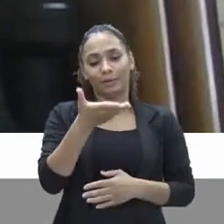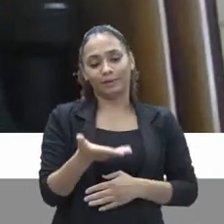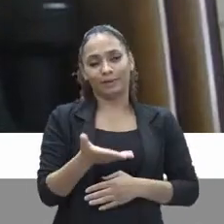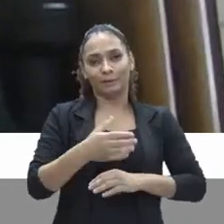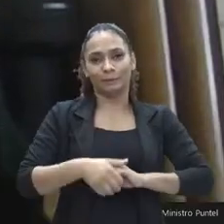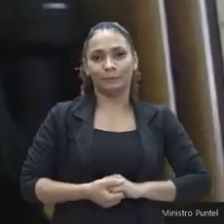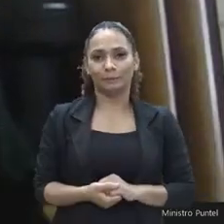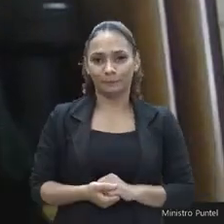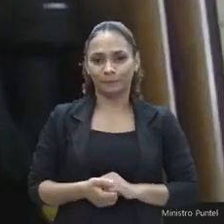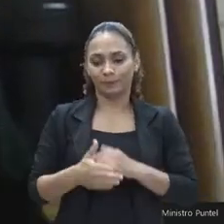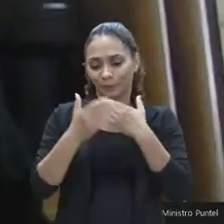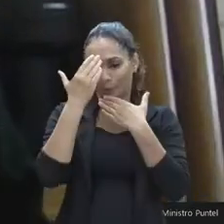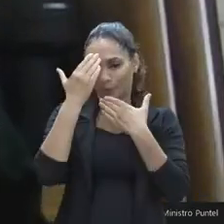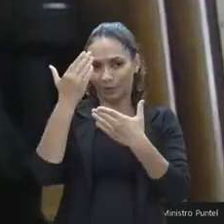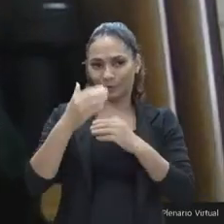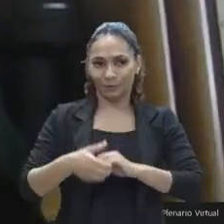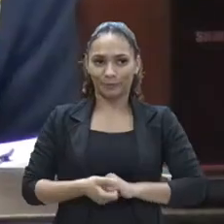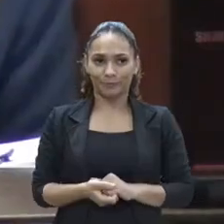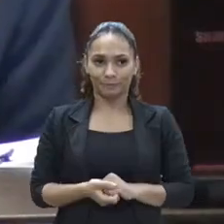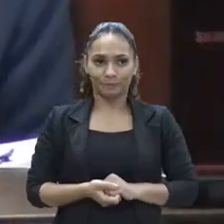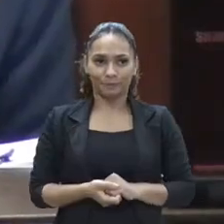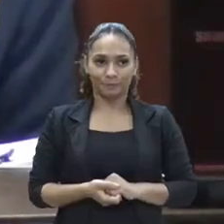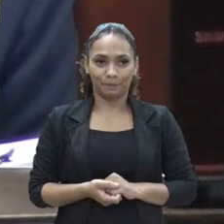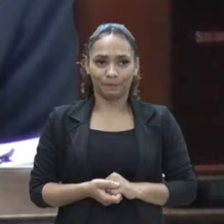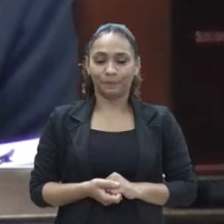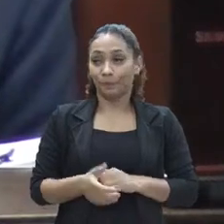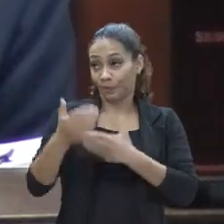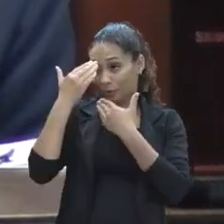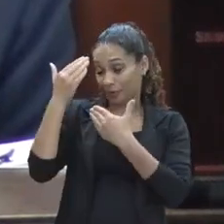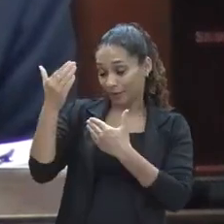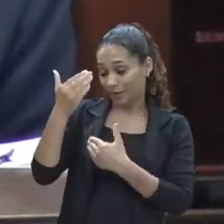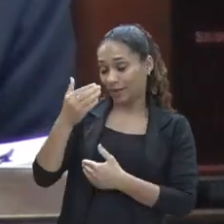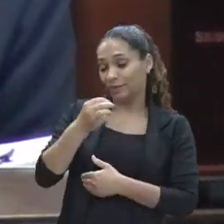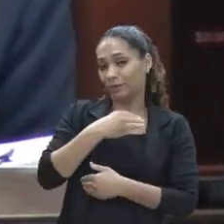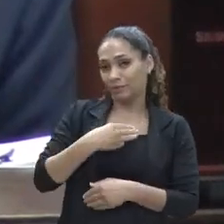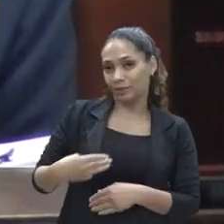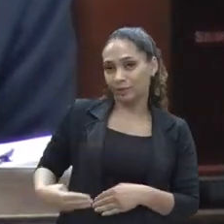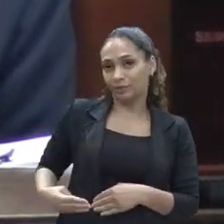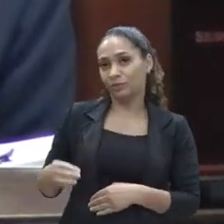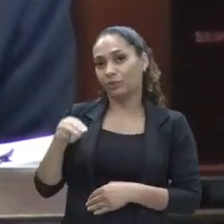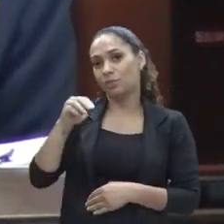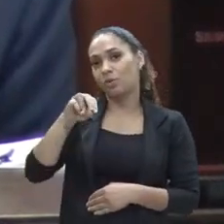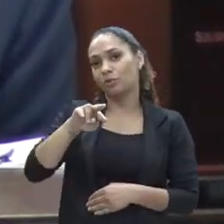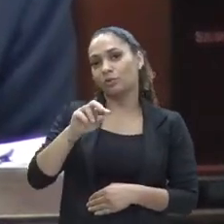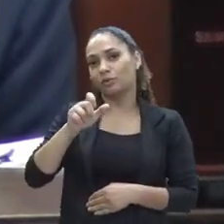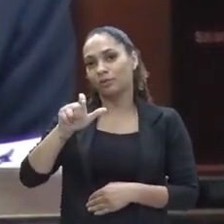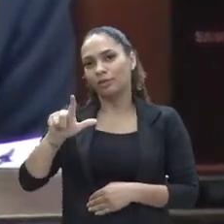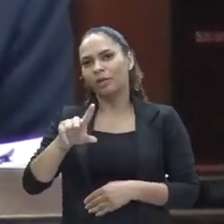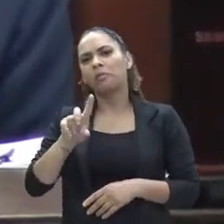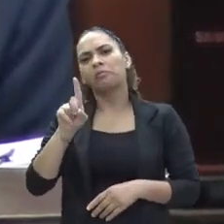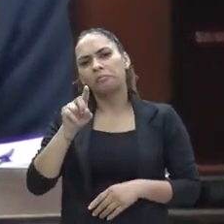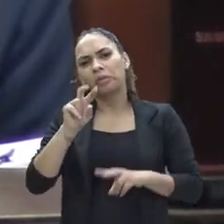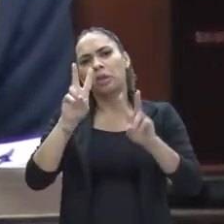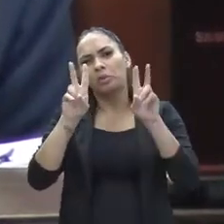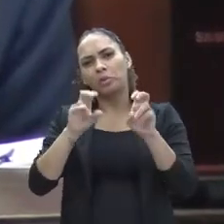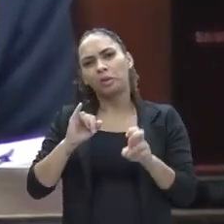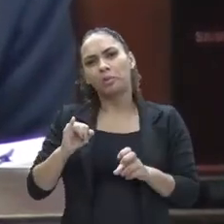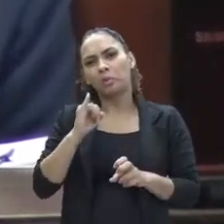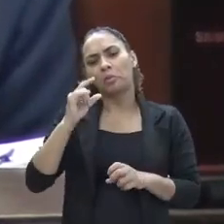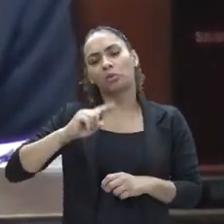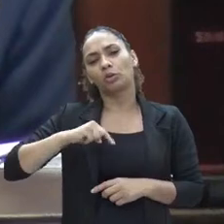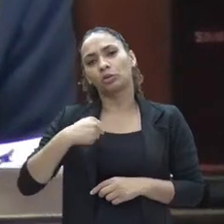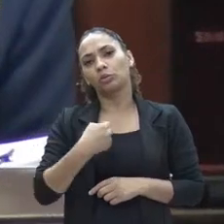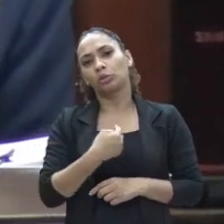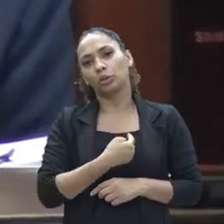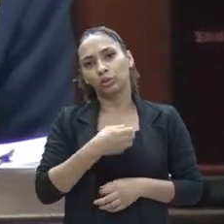Muito obrigado, senhores. Muito obrigado, ministro Pontel. Realmente é um tema bastante importante para nós da